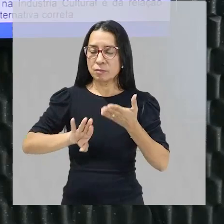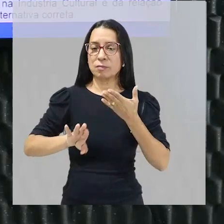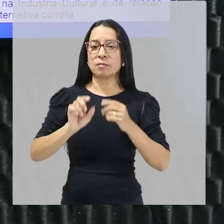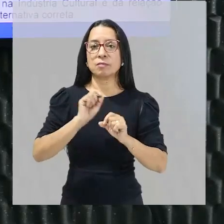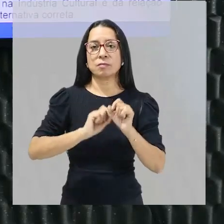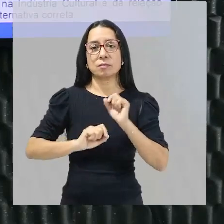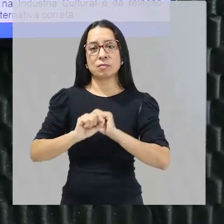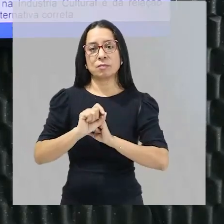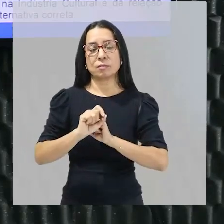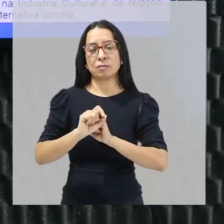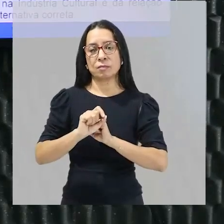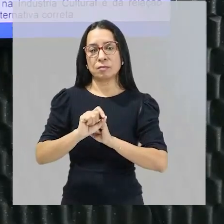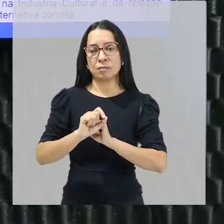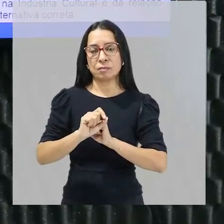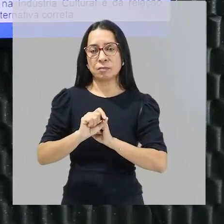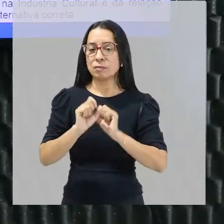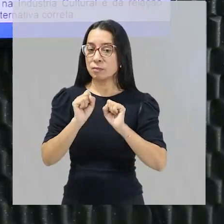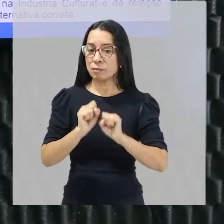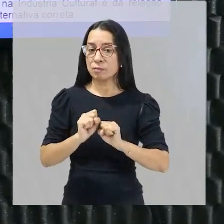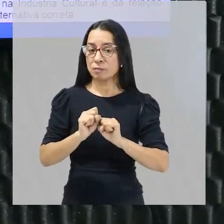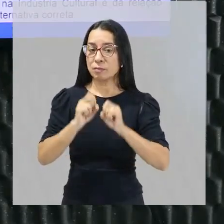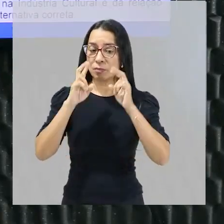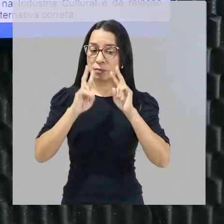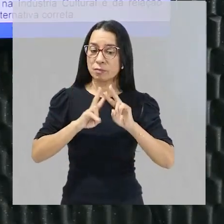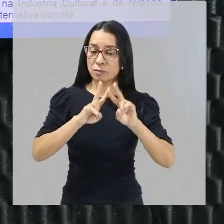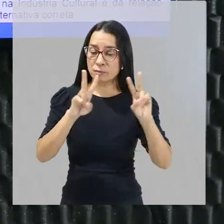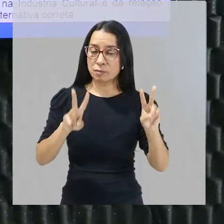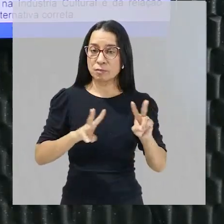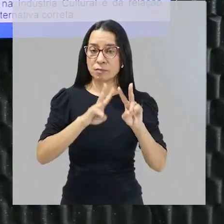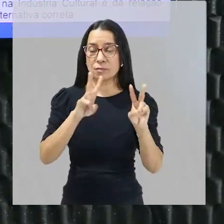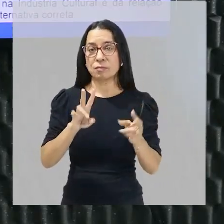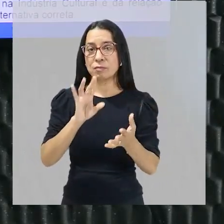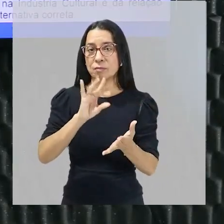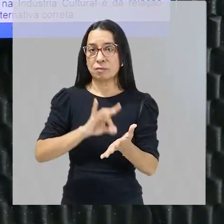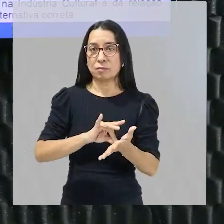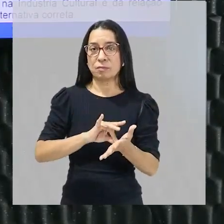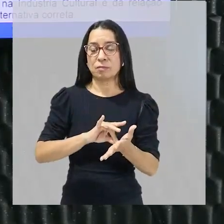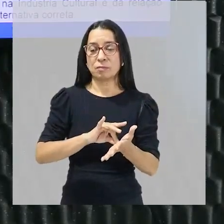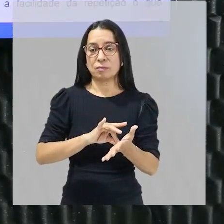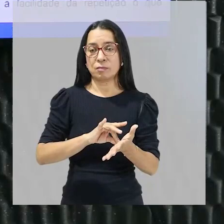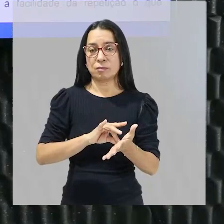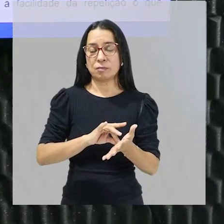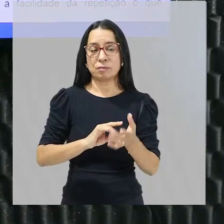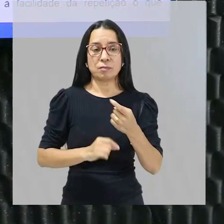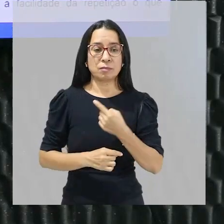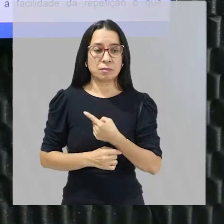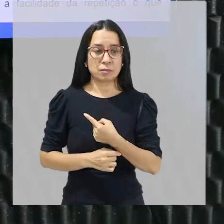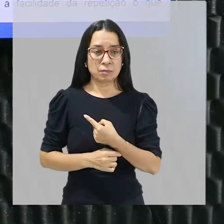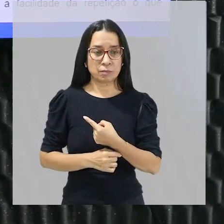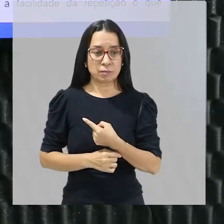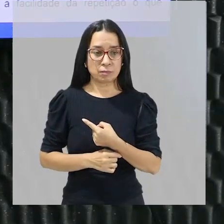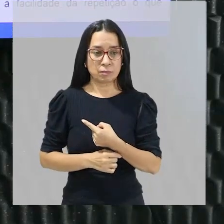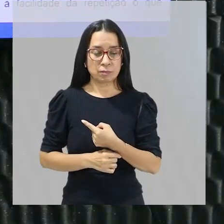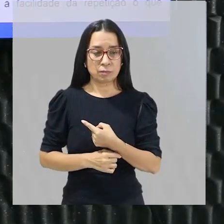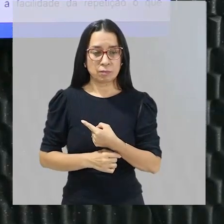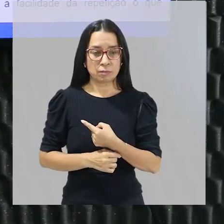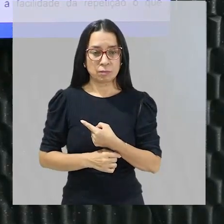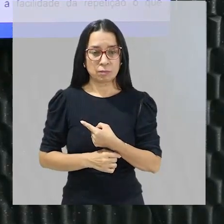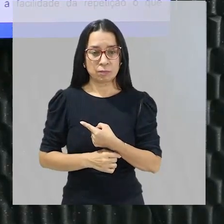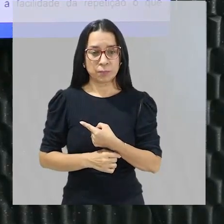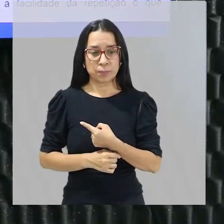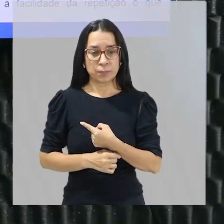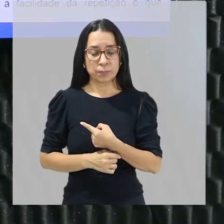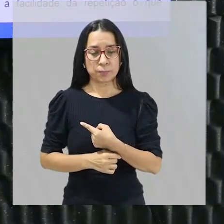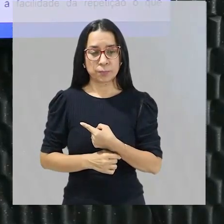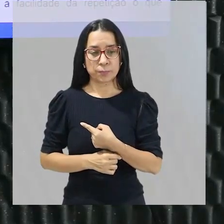de desvelar a realidade, ou seja, quebrar a ideologia e desalienar. Então, não é muito por aí que a coisa vai